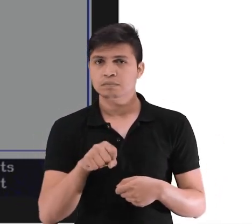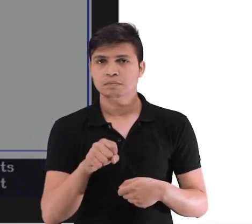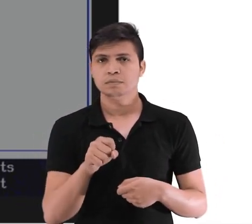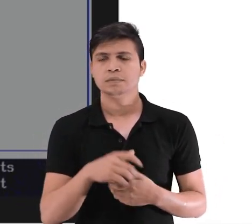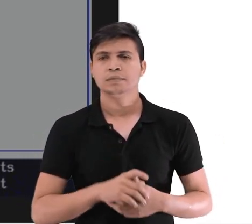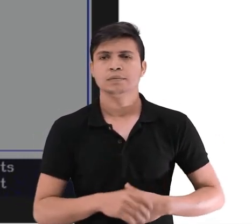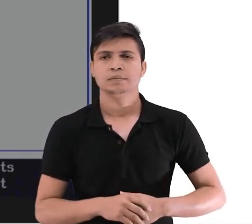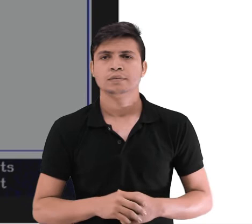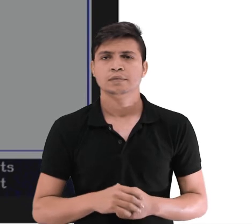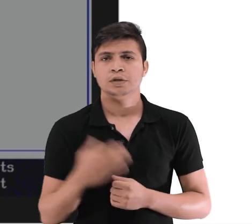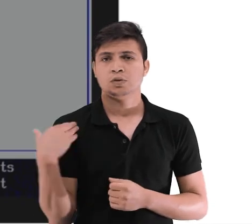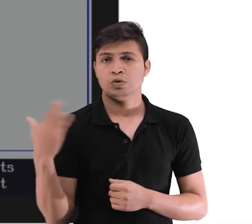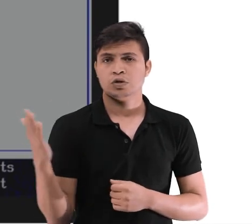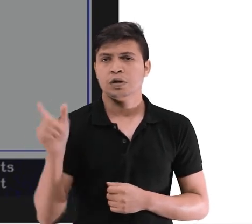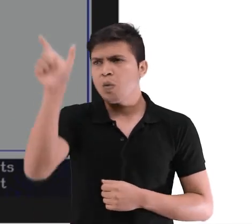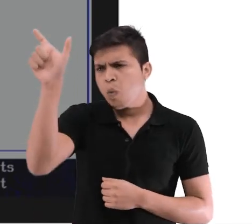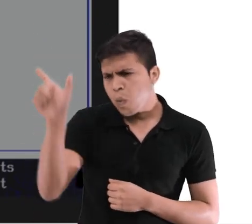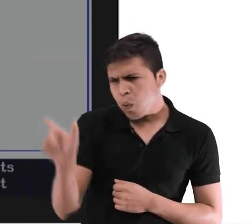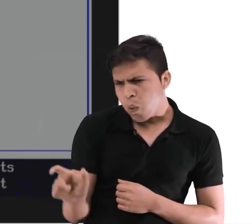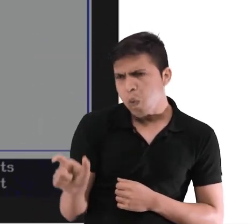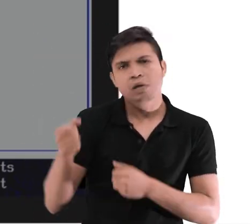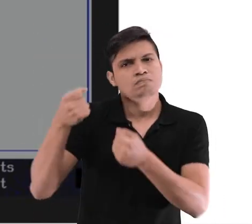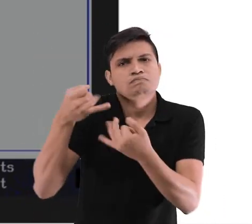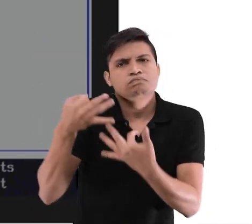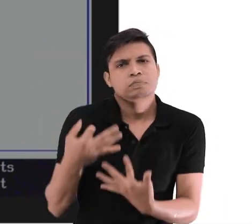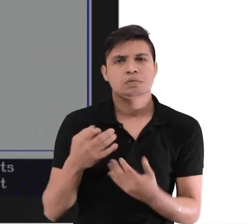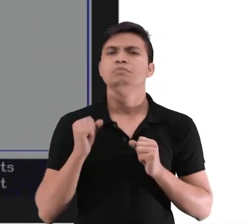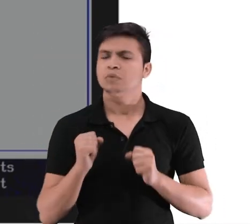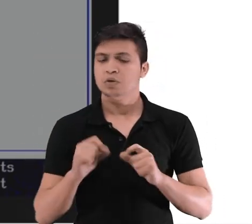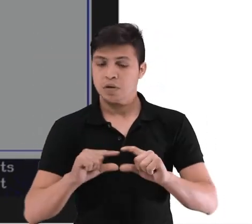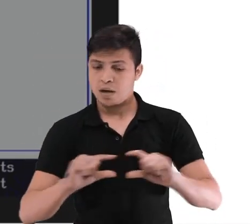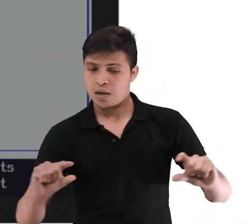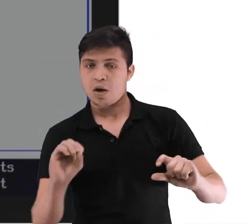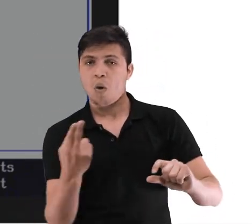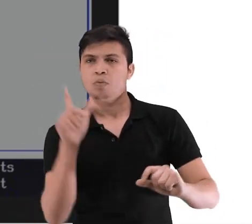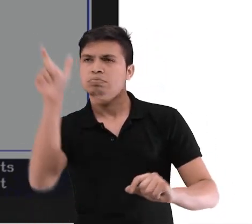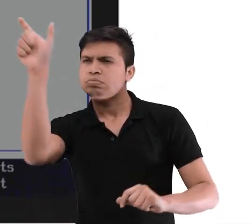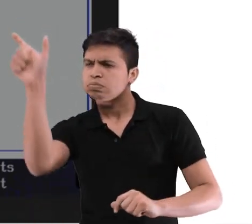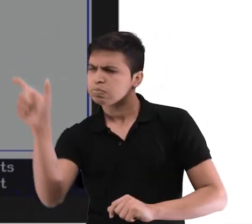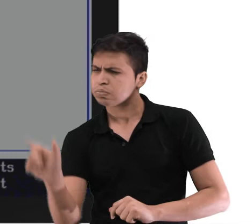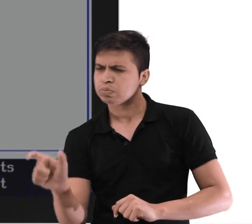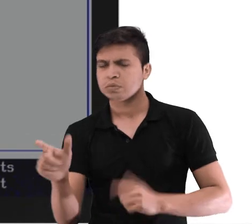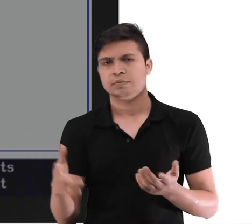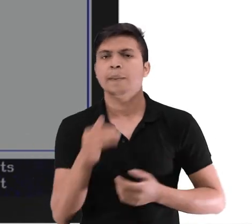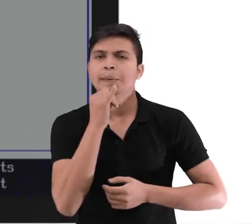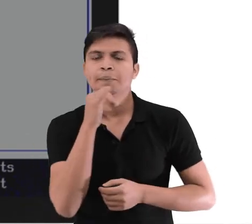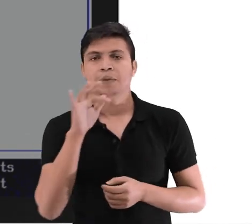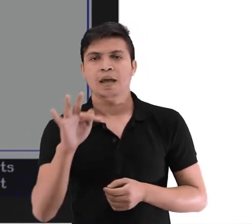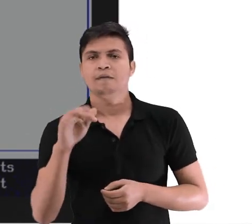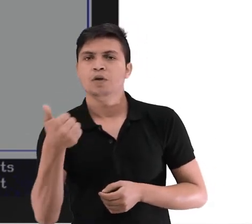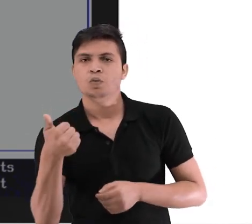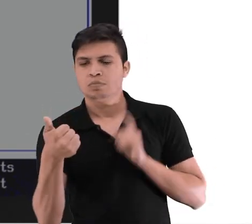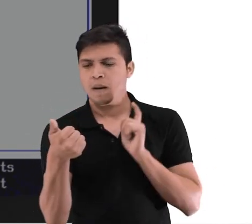do seu monitor, certo? Ou vem aqui embaixo, ou vem no lado direito. Por exemplo, F1, quando você aperta F1,